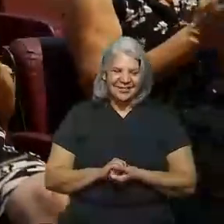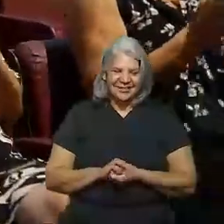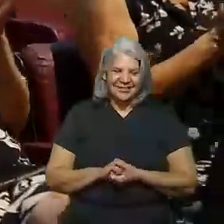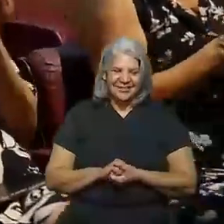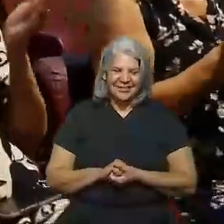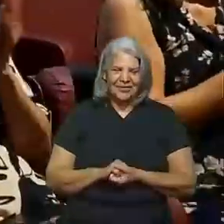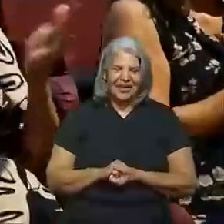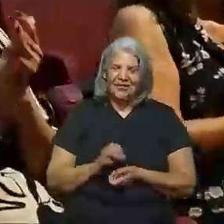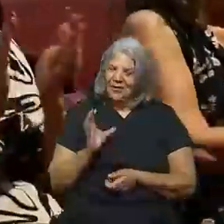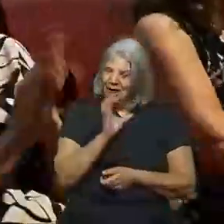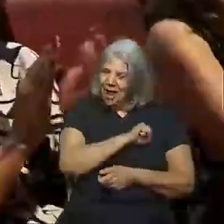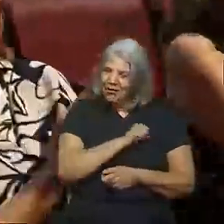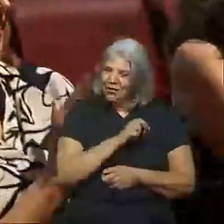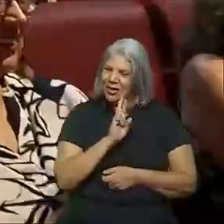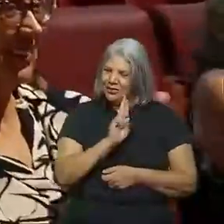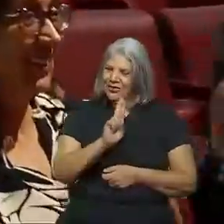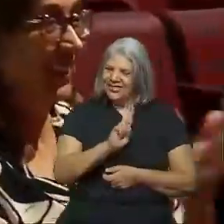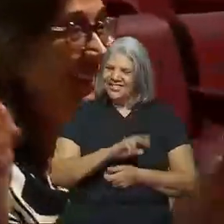Foi bem rápido.